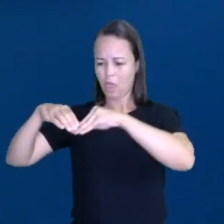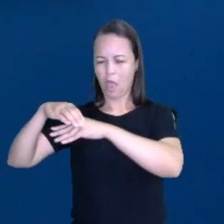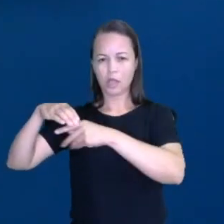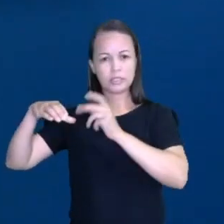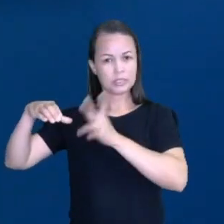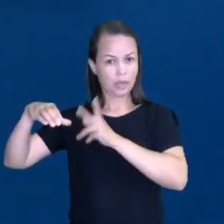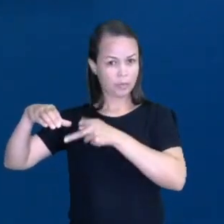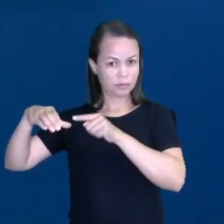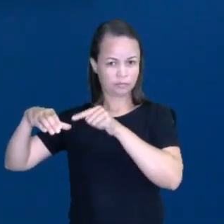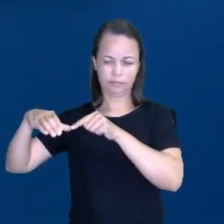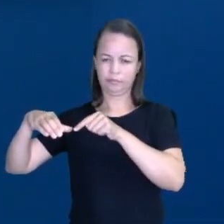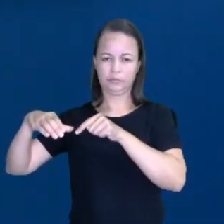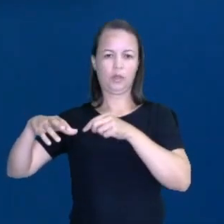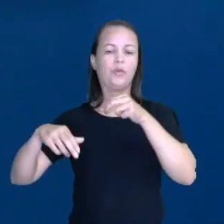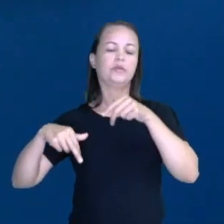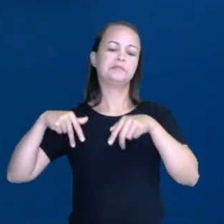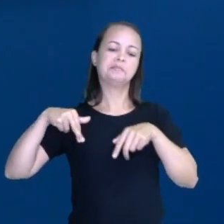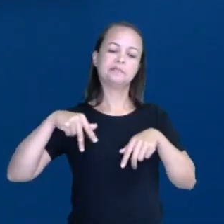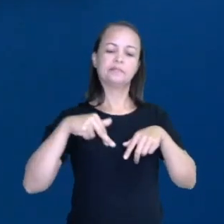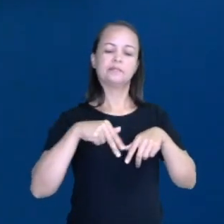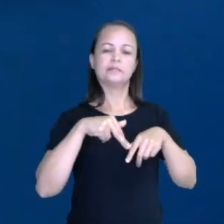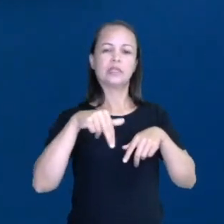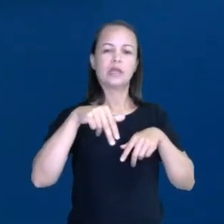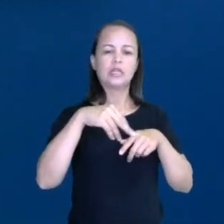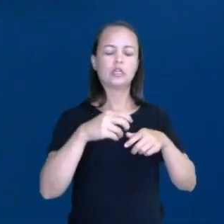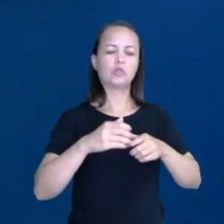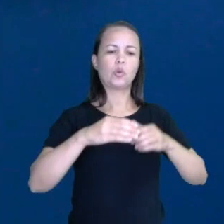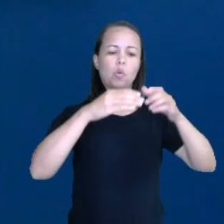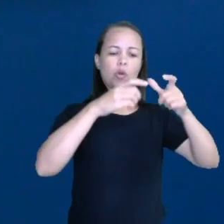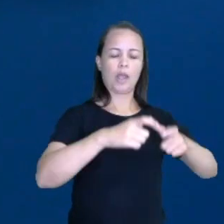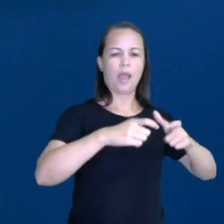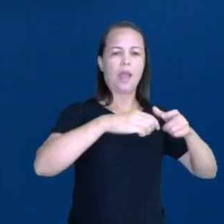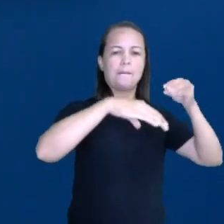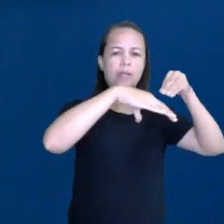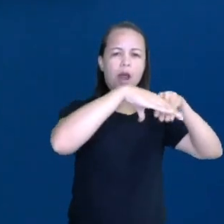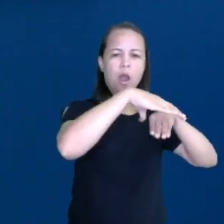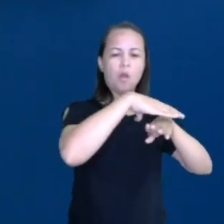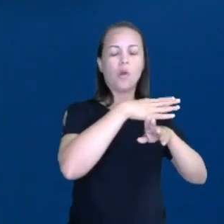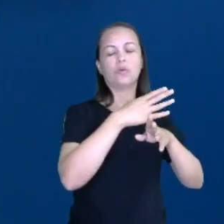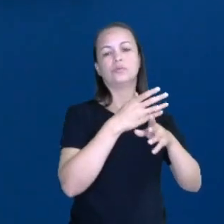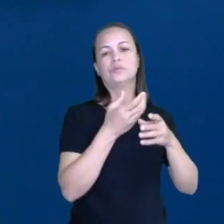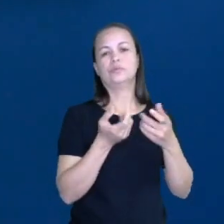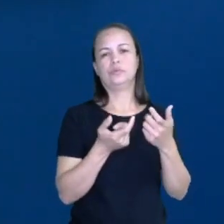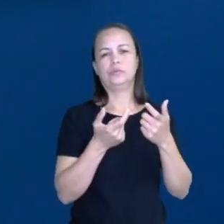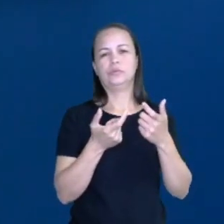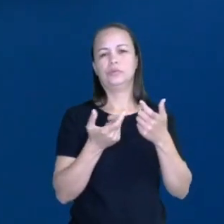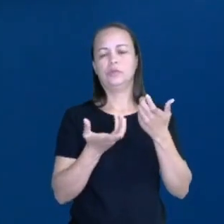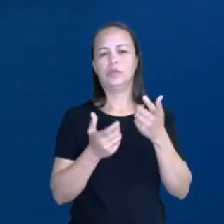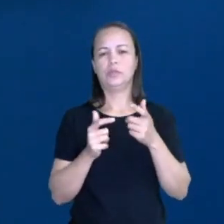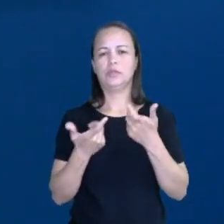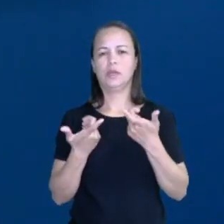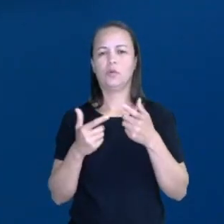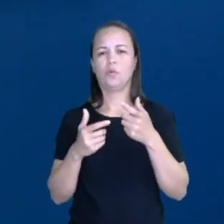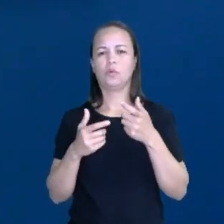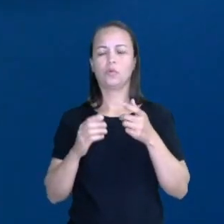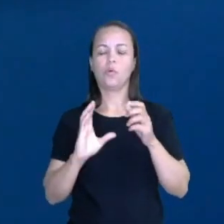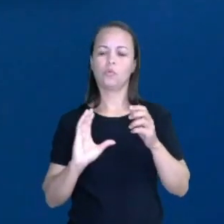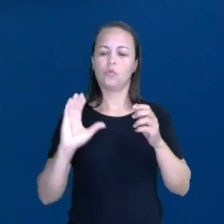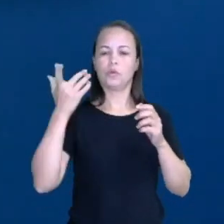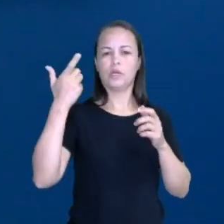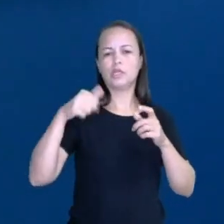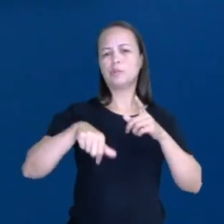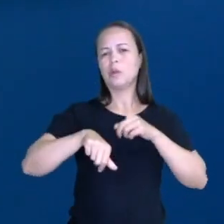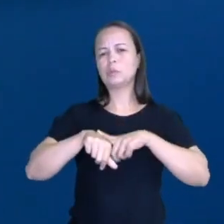Eles iam caminhando e andando e saindo de um lugar para o outro de acordo com justamente o clima,